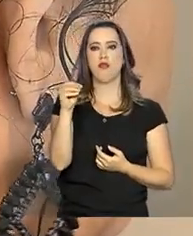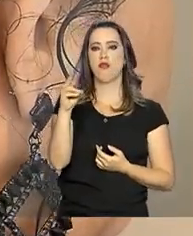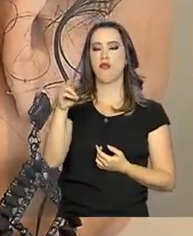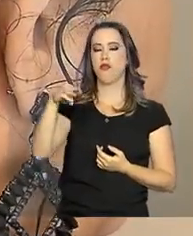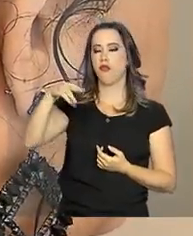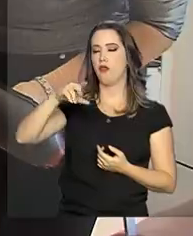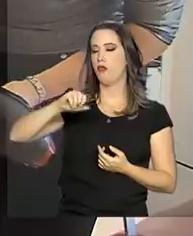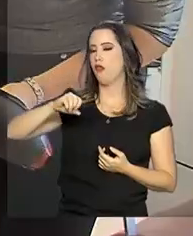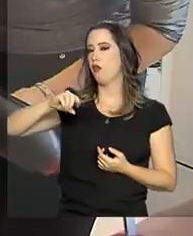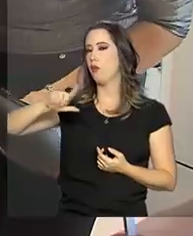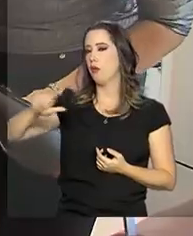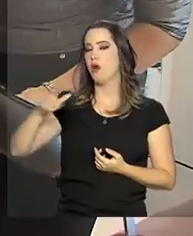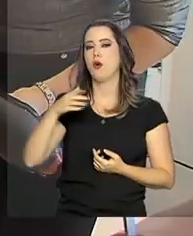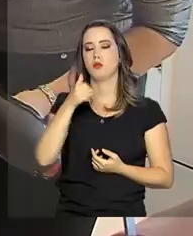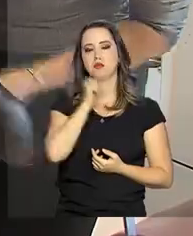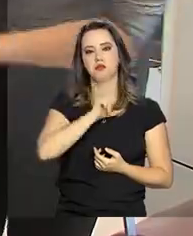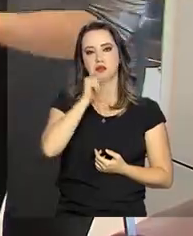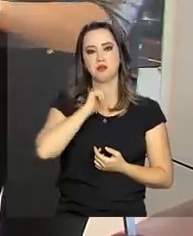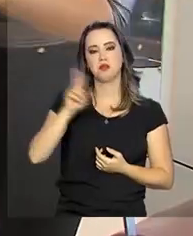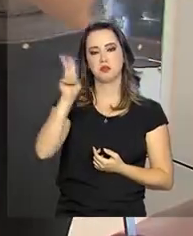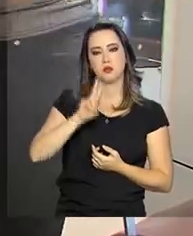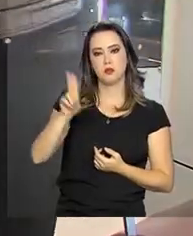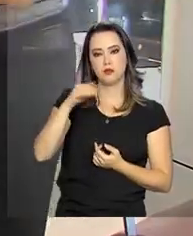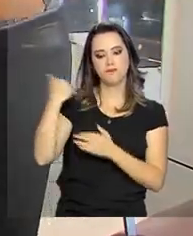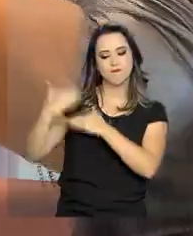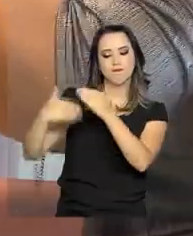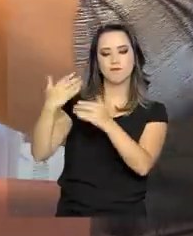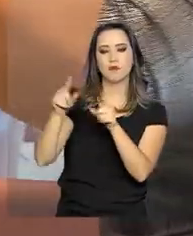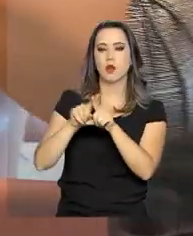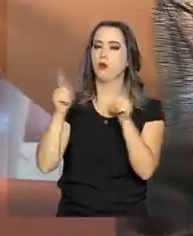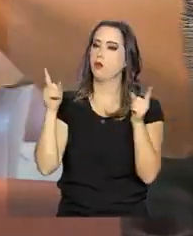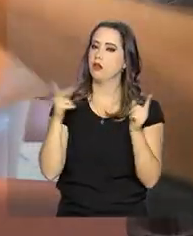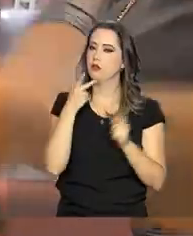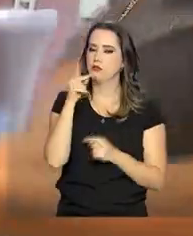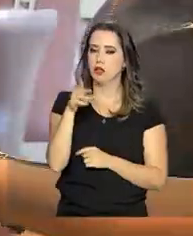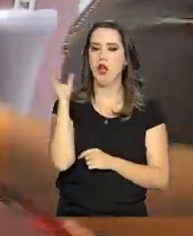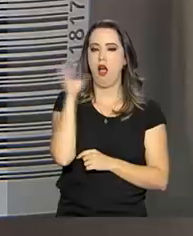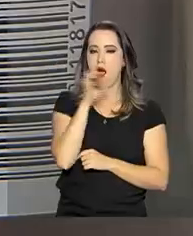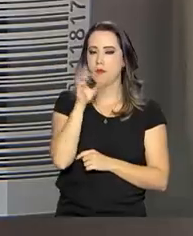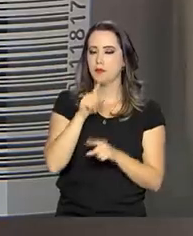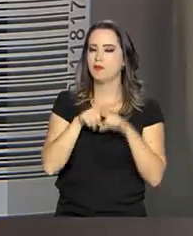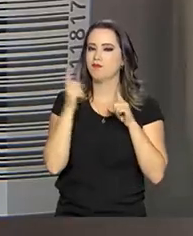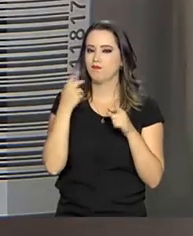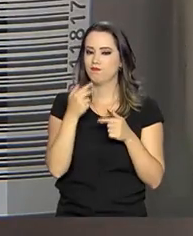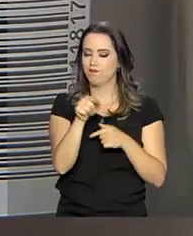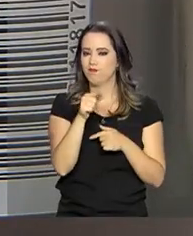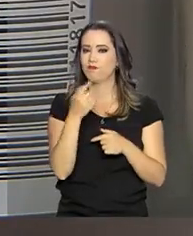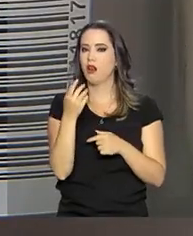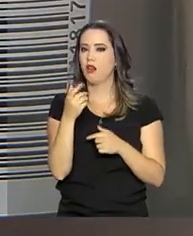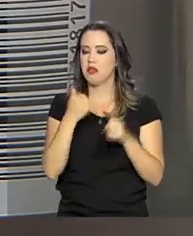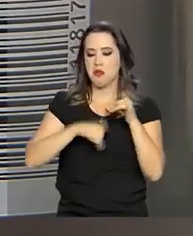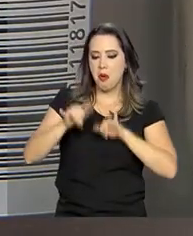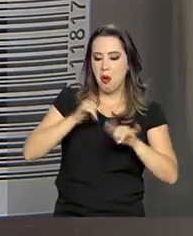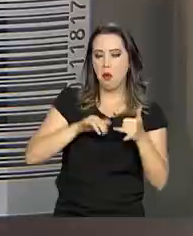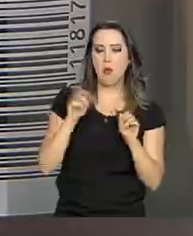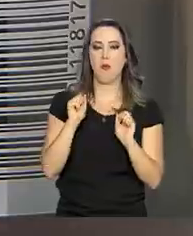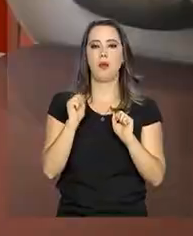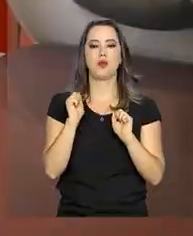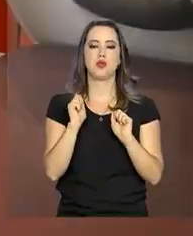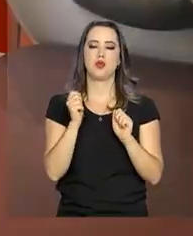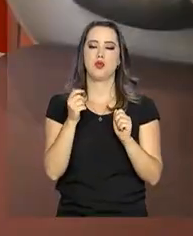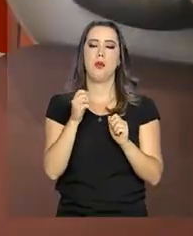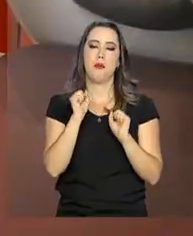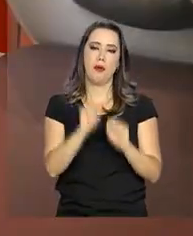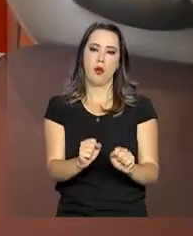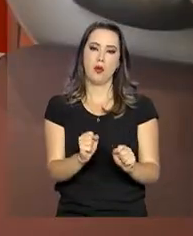nos últimos anos. Mas, segundo os profissionais de beleza, apesar do efeito rápido, o produto pode prejudicar os fios.